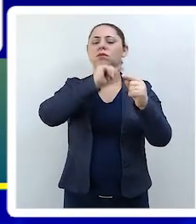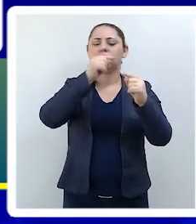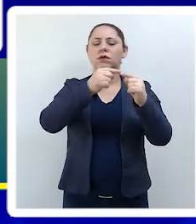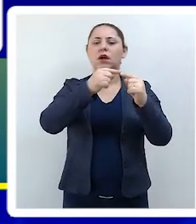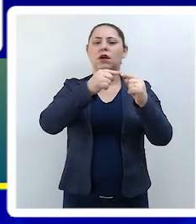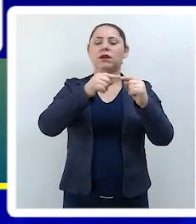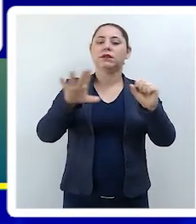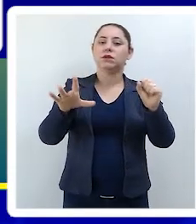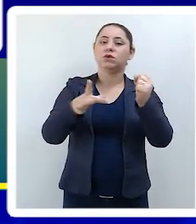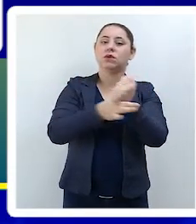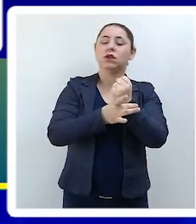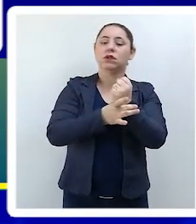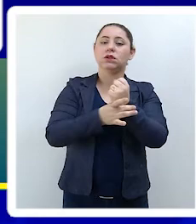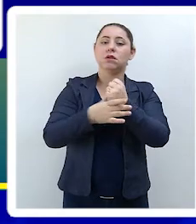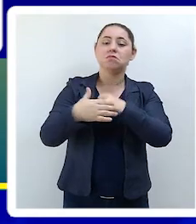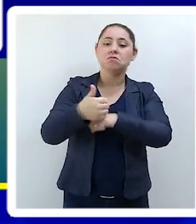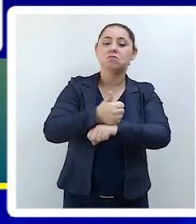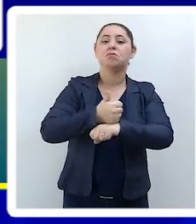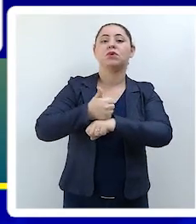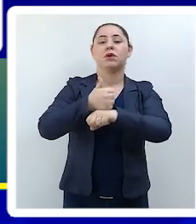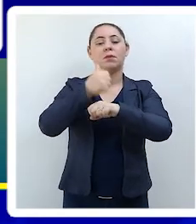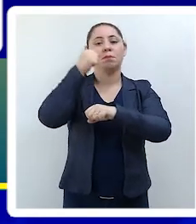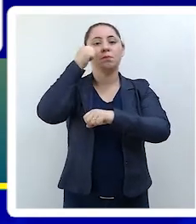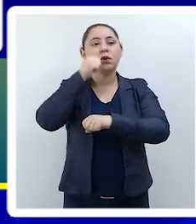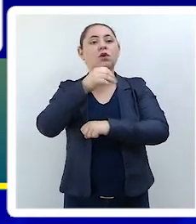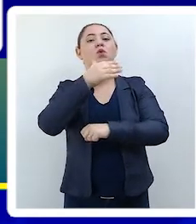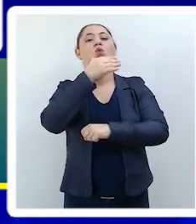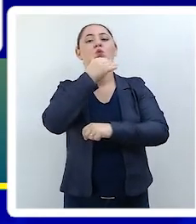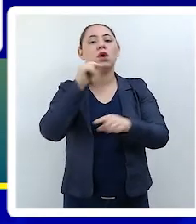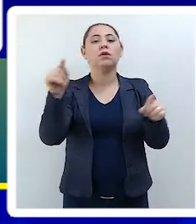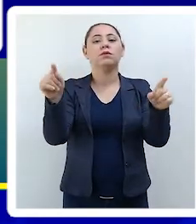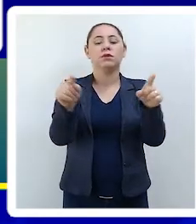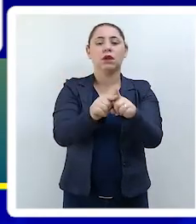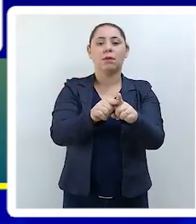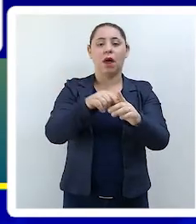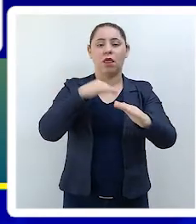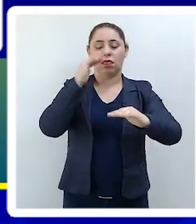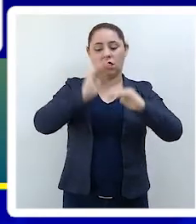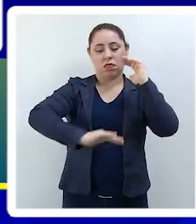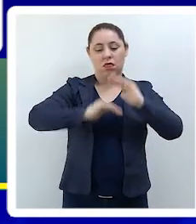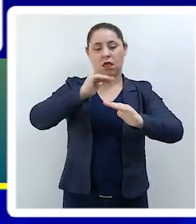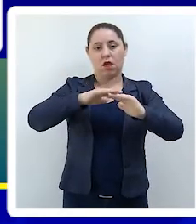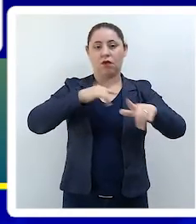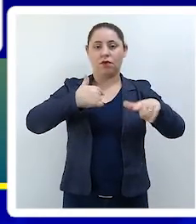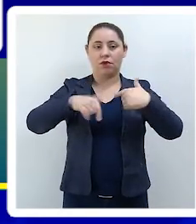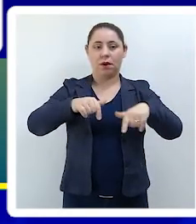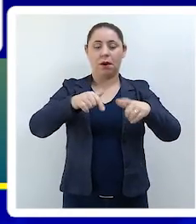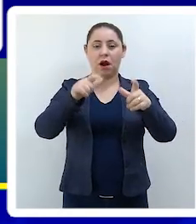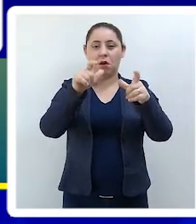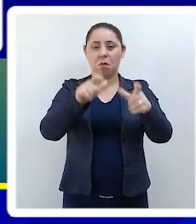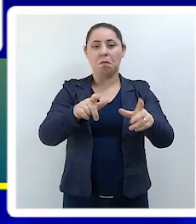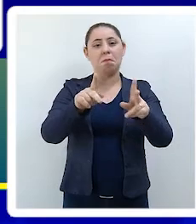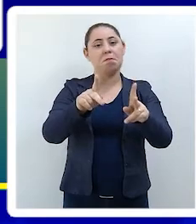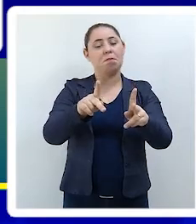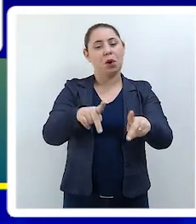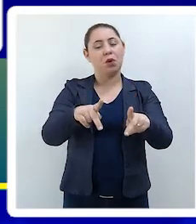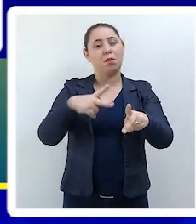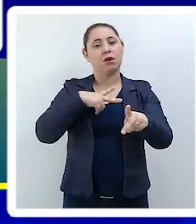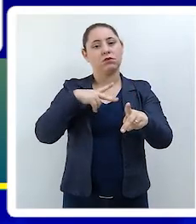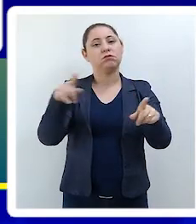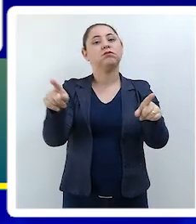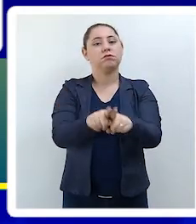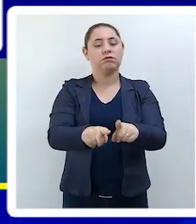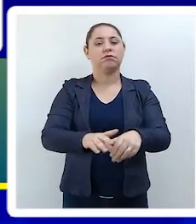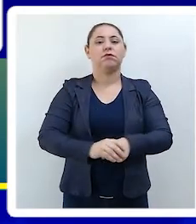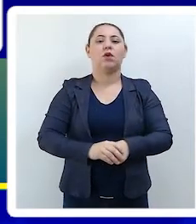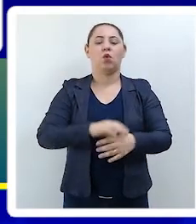o bem-estar, tanto dos homens quanto das mulheres no mercado de trabalho, na seara privada também. O